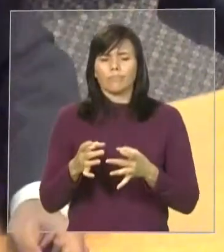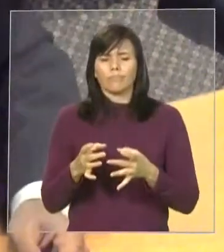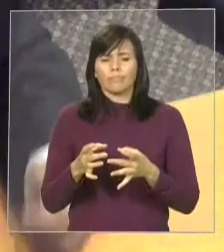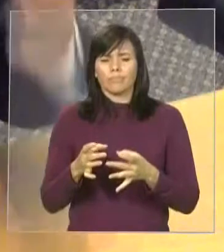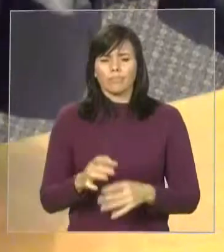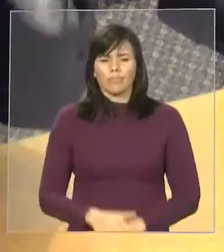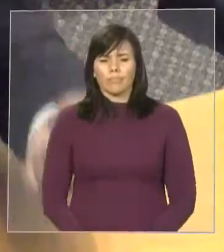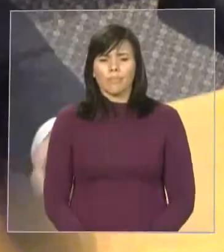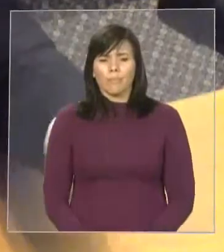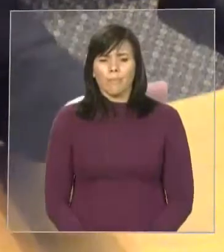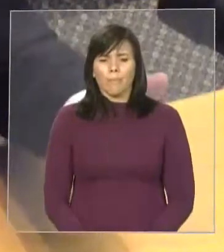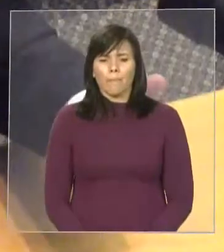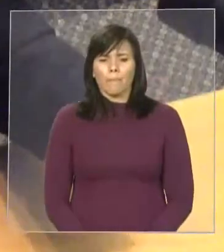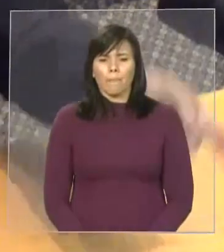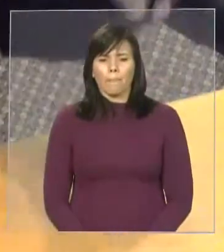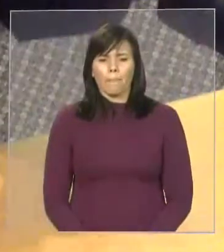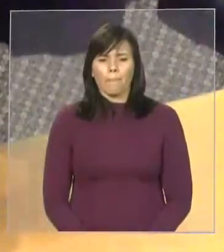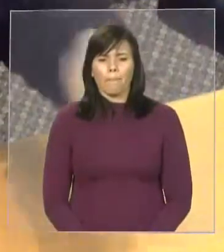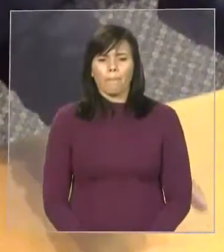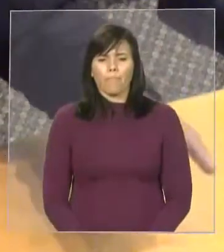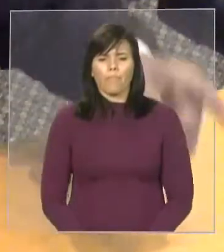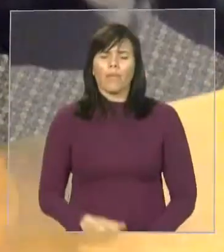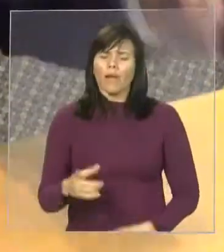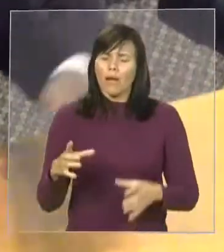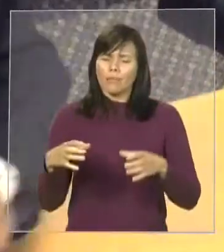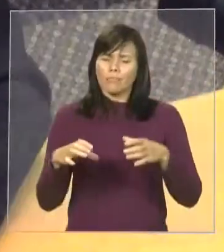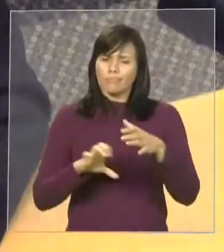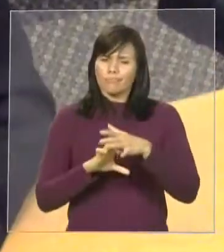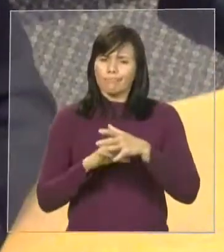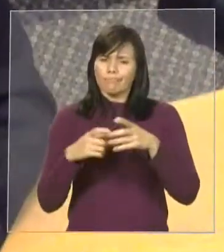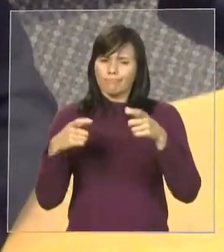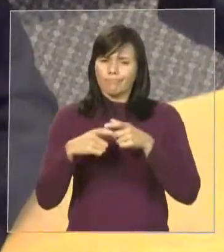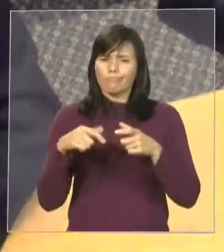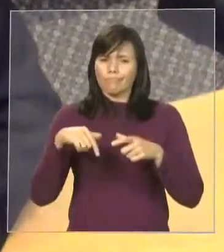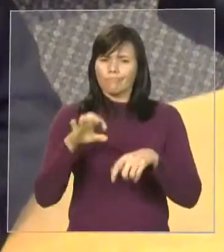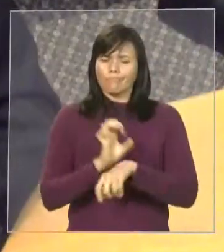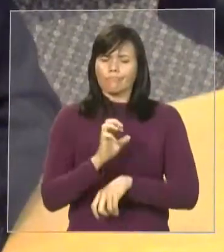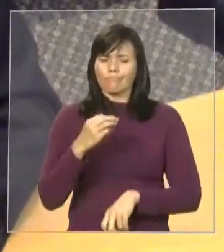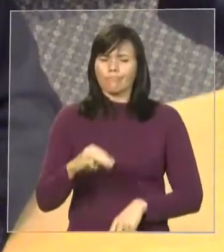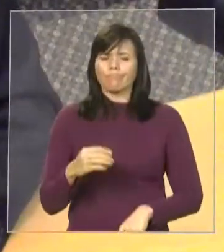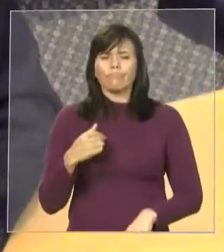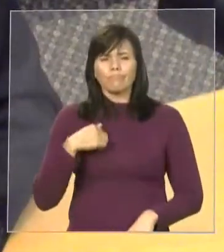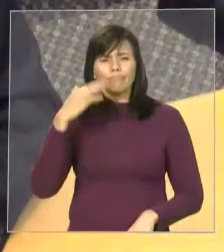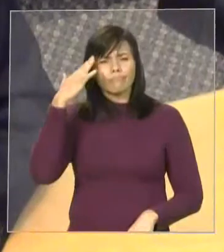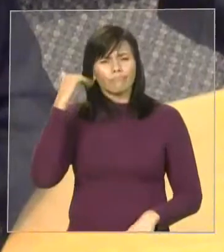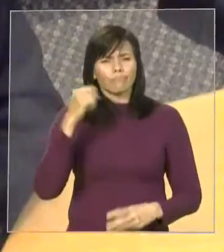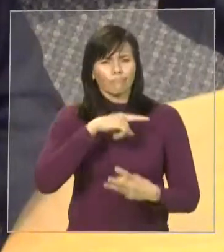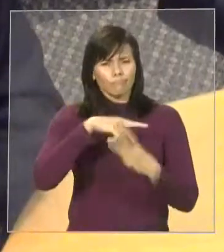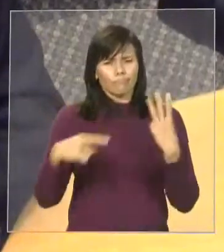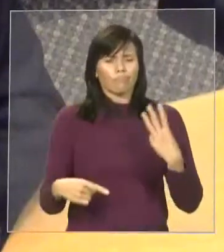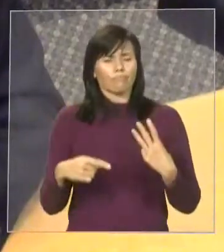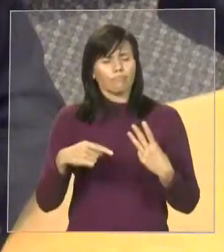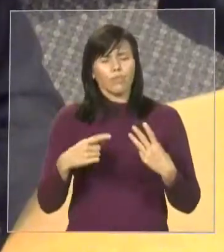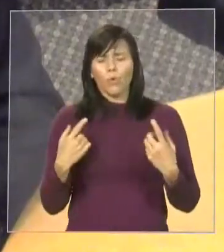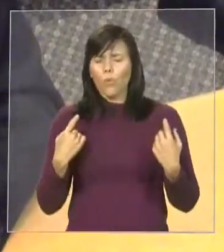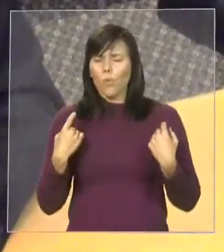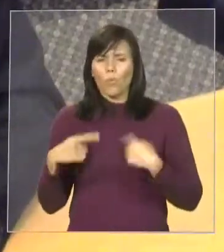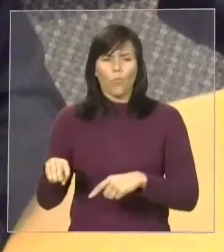firma, dos pequenos empresários do Estado do Maranhão, com certeza, são contra esse novo empréstimo do governo do Estado do